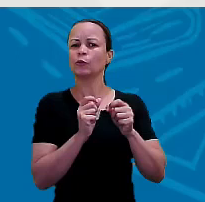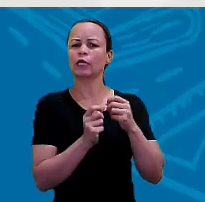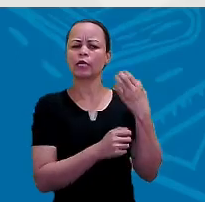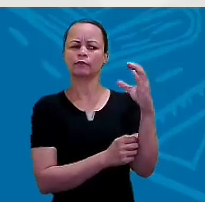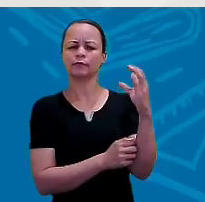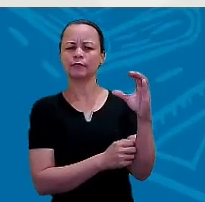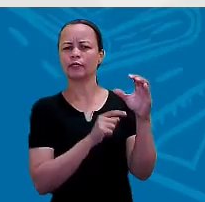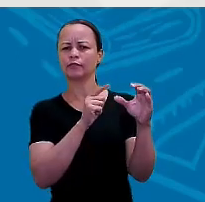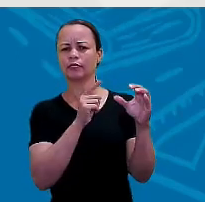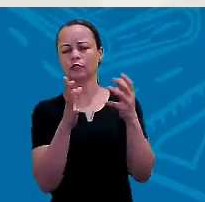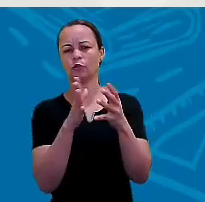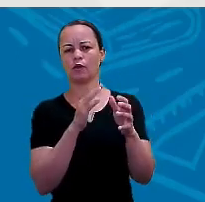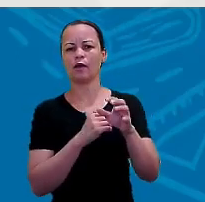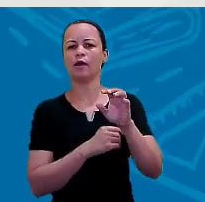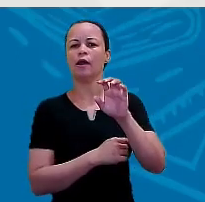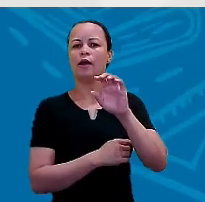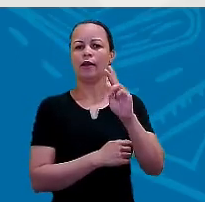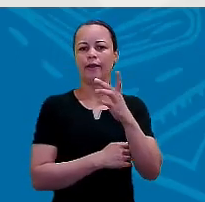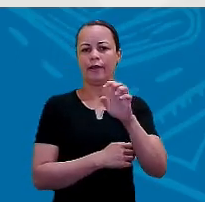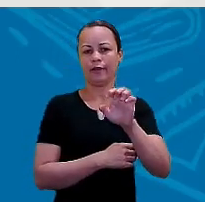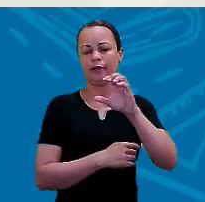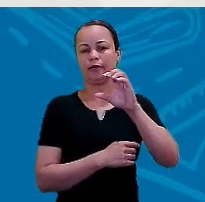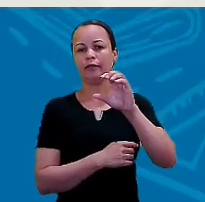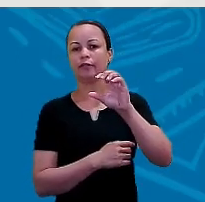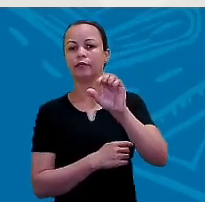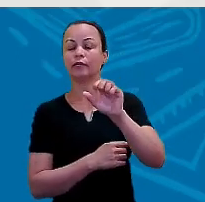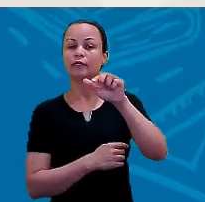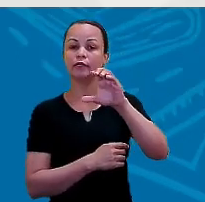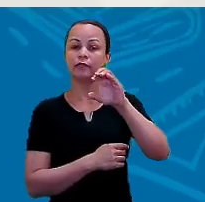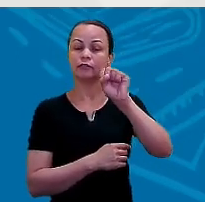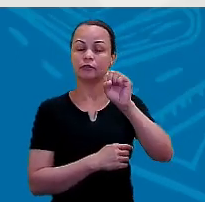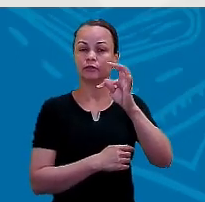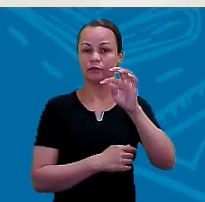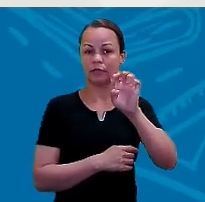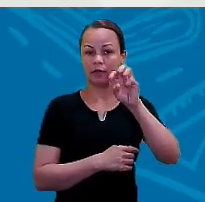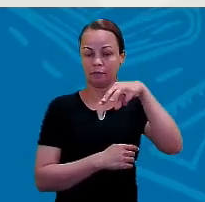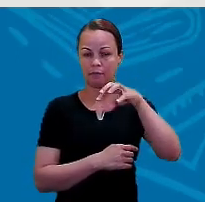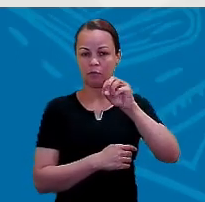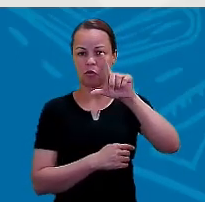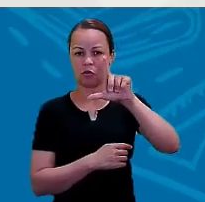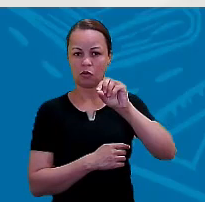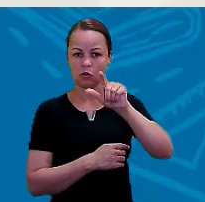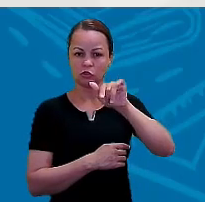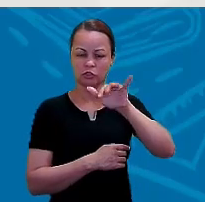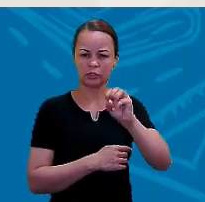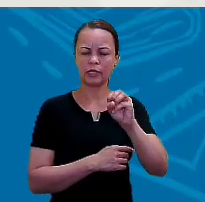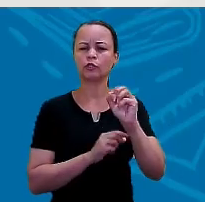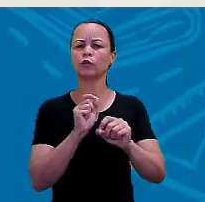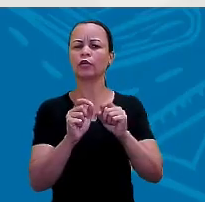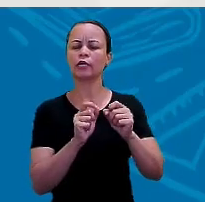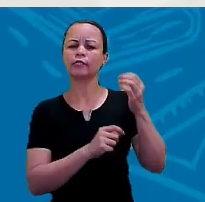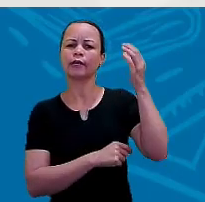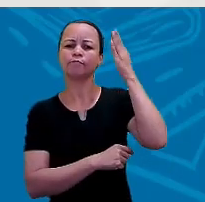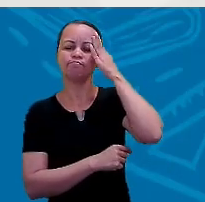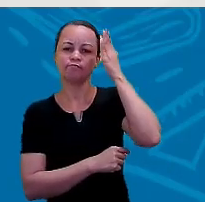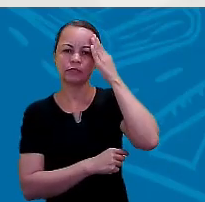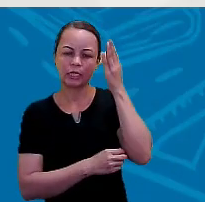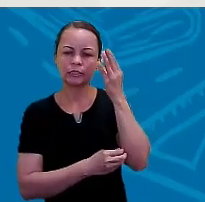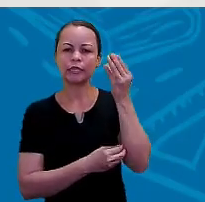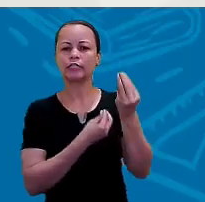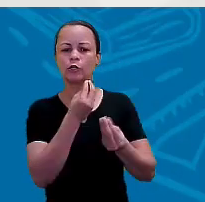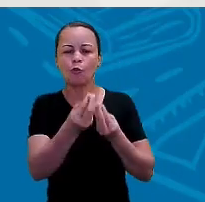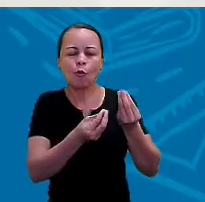da epistemologia, que é a área que justamente está preocupado a entender o conhecimento de uma forma sistematizada,